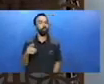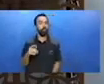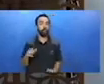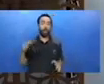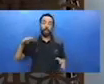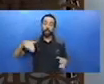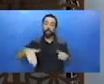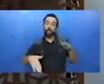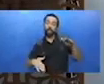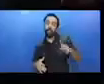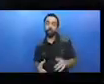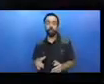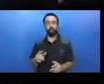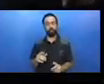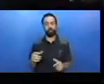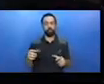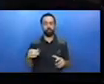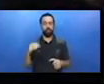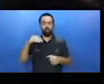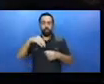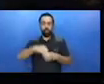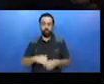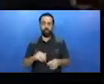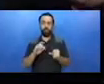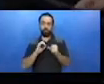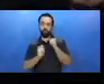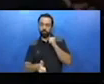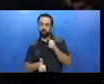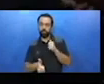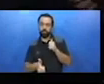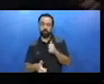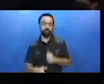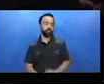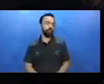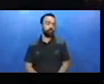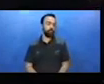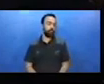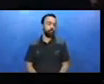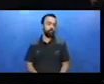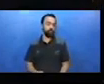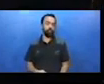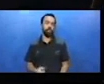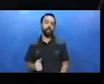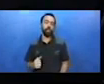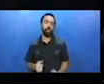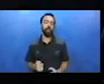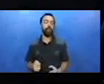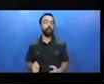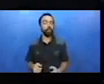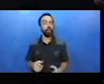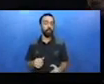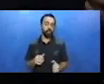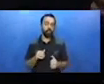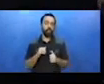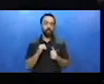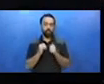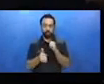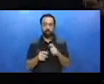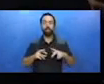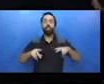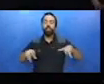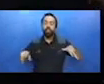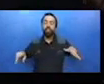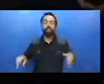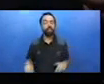esportes, né? Então, além da natação, outros vários esportes necessitam também da prática do nadar, né? A pessoa precisa também